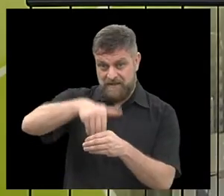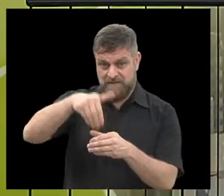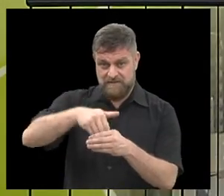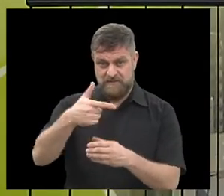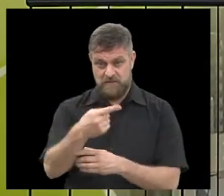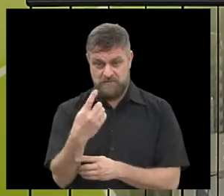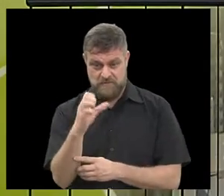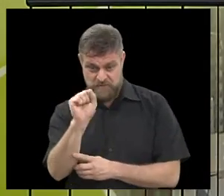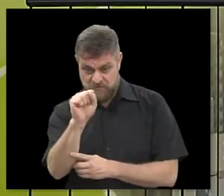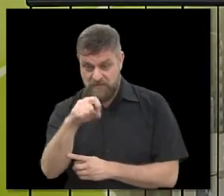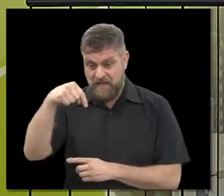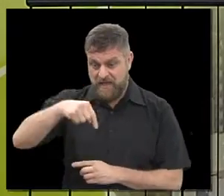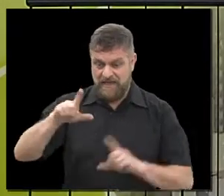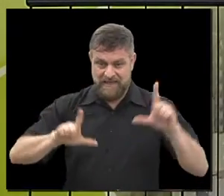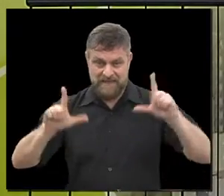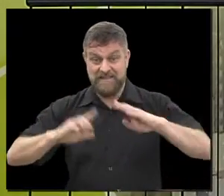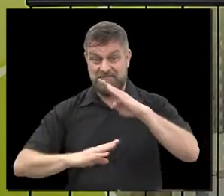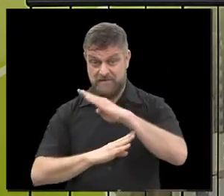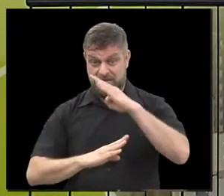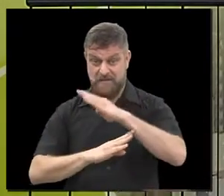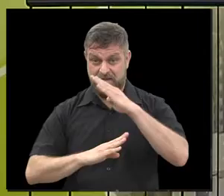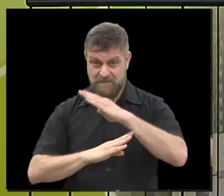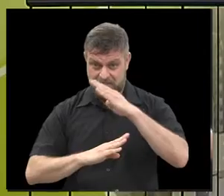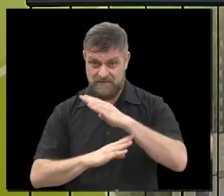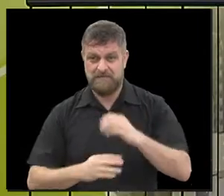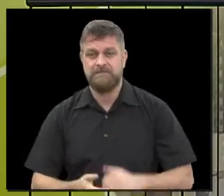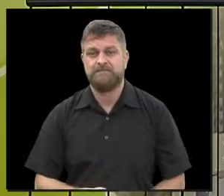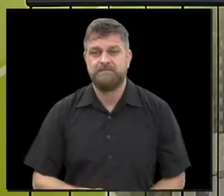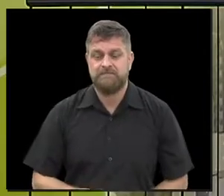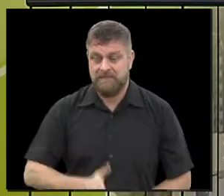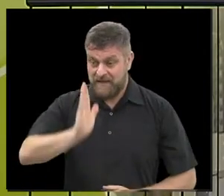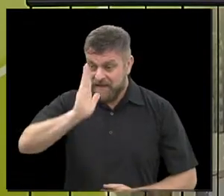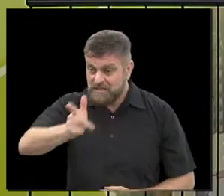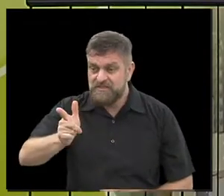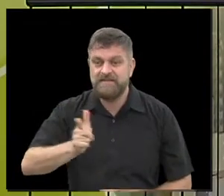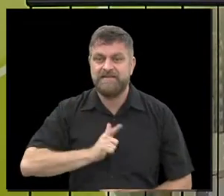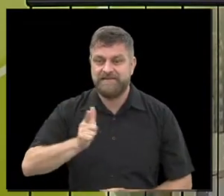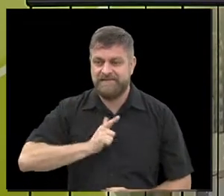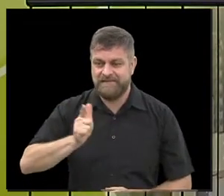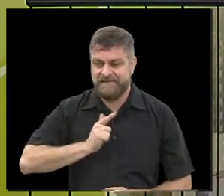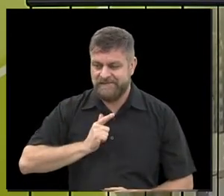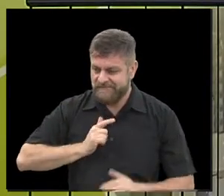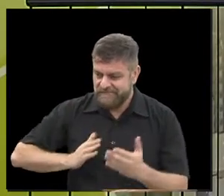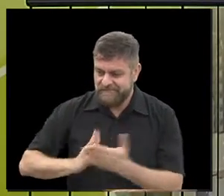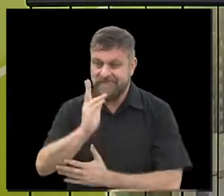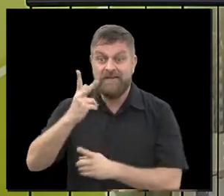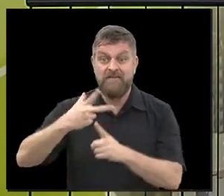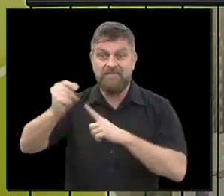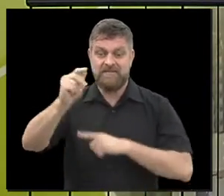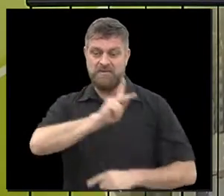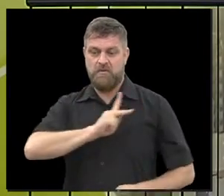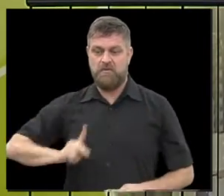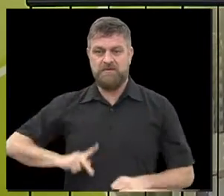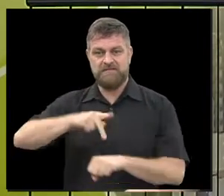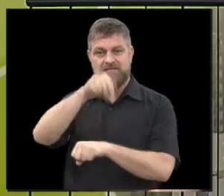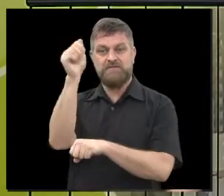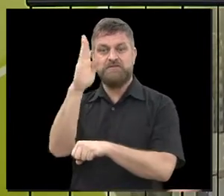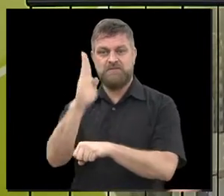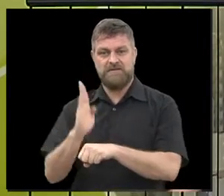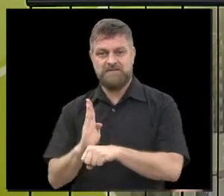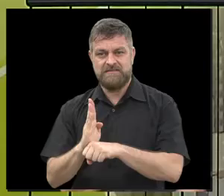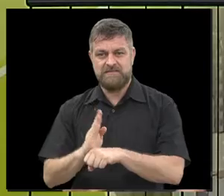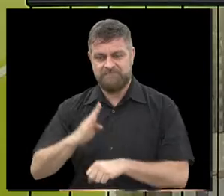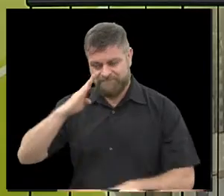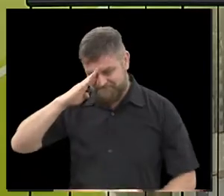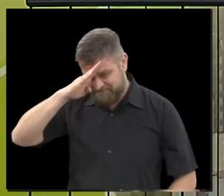Cobertura das eleições 2018 é aqui na TV Câmara Campinas e já temos eleito o presidente da República do